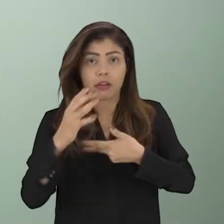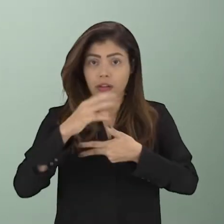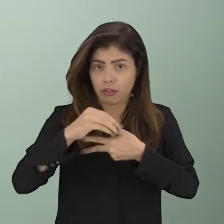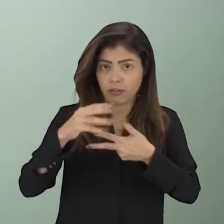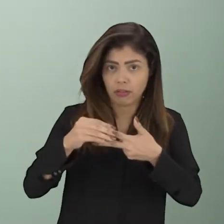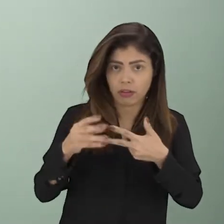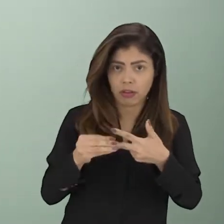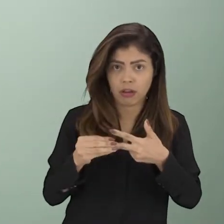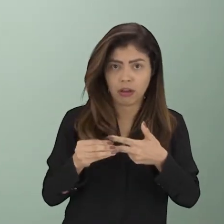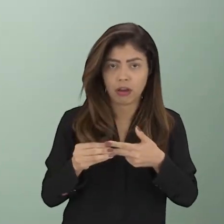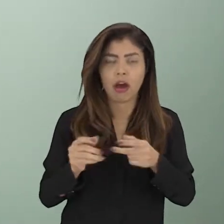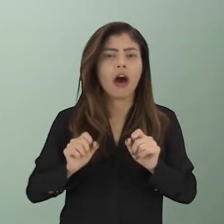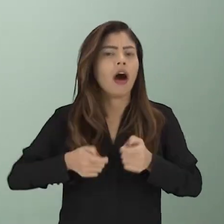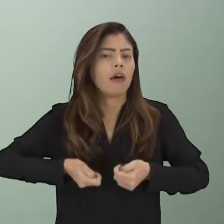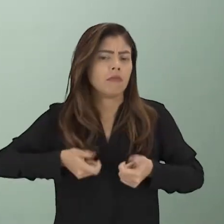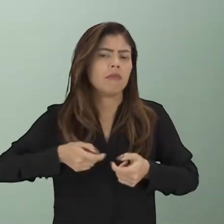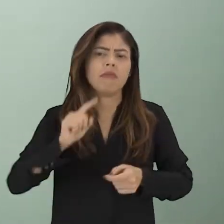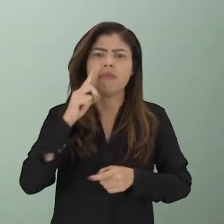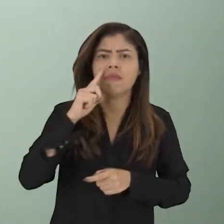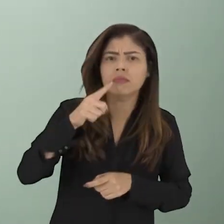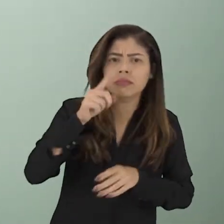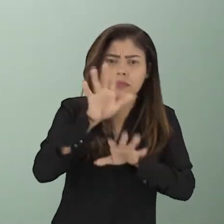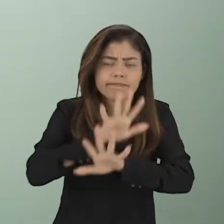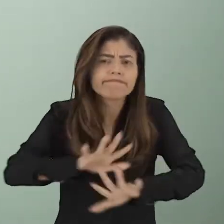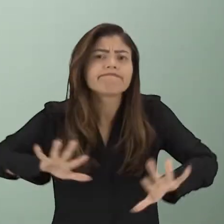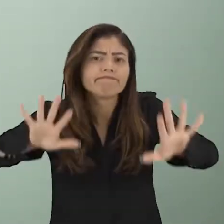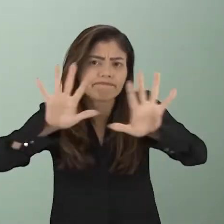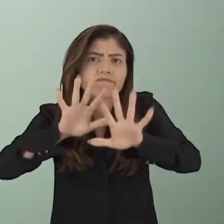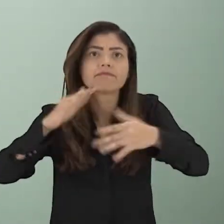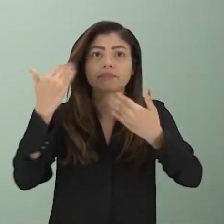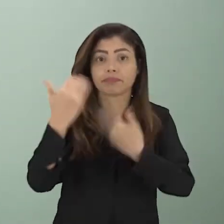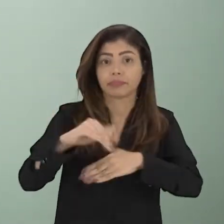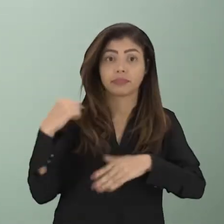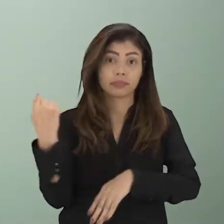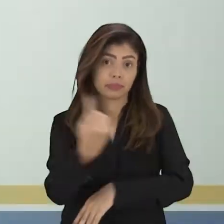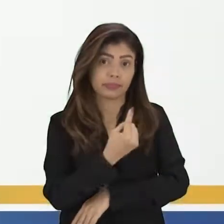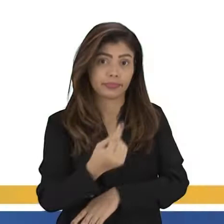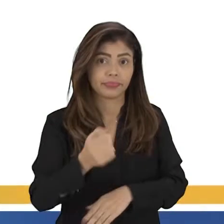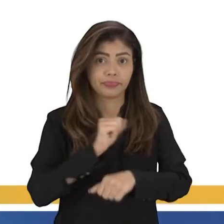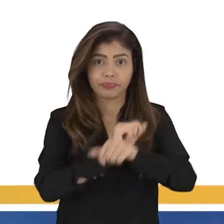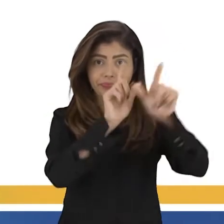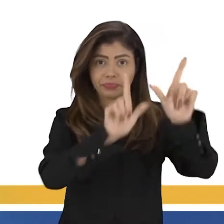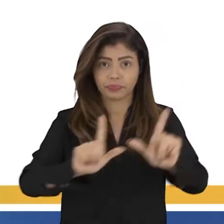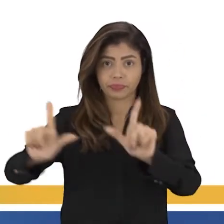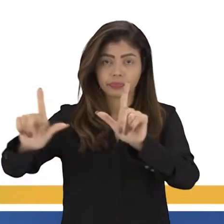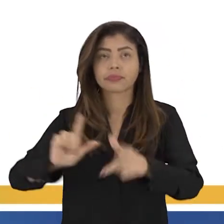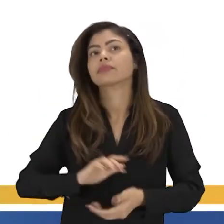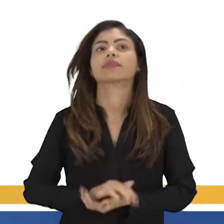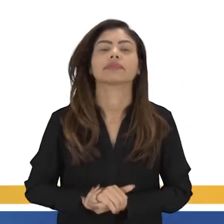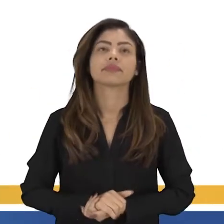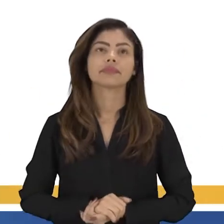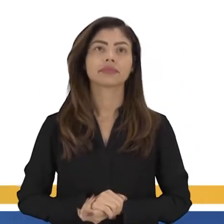Enem, te dando uma visão geral da nossa prova. Acompanha comigo no slide.